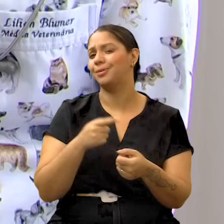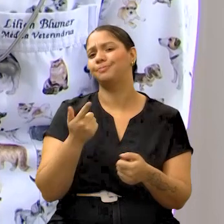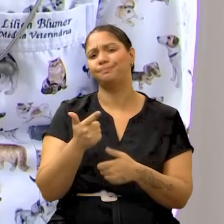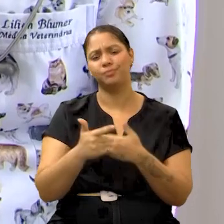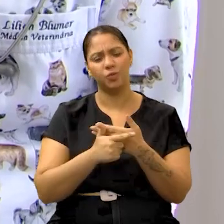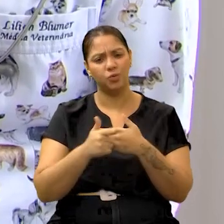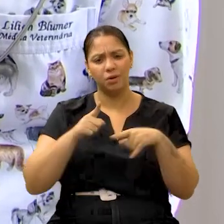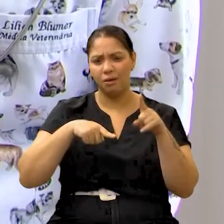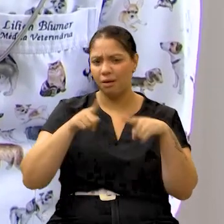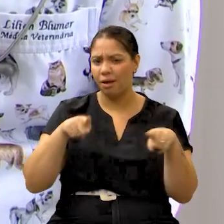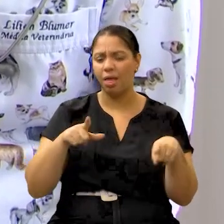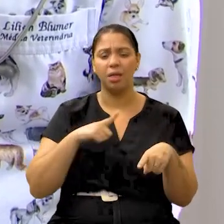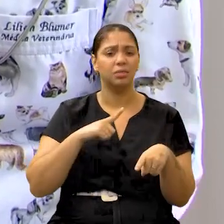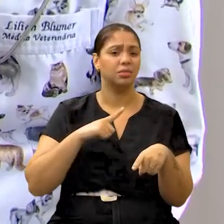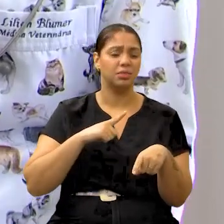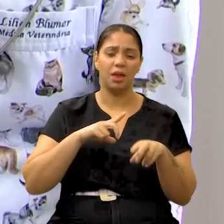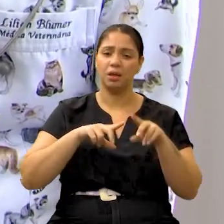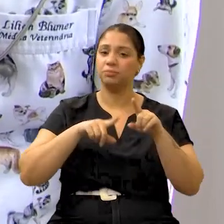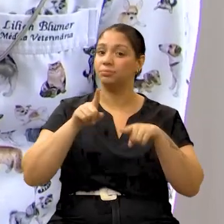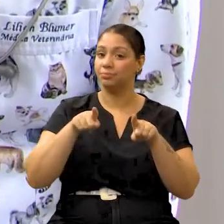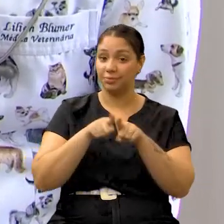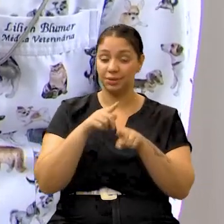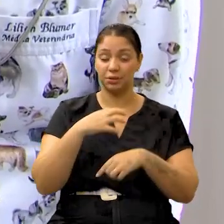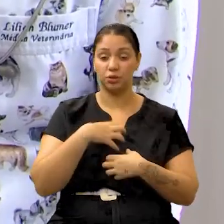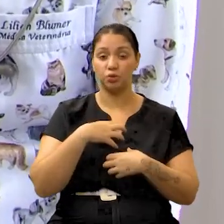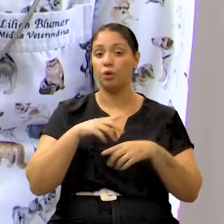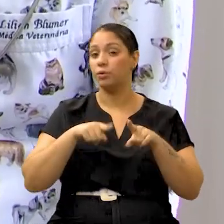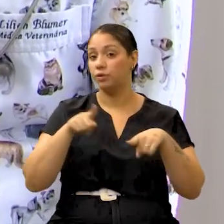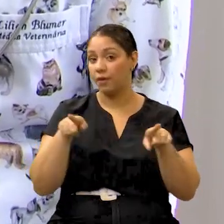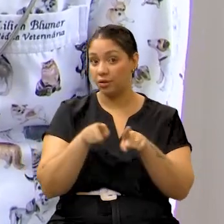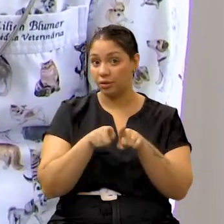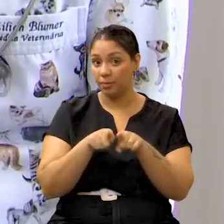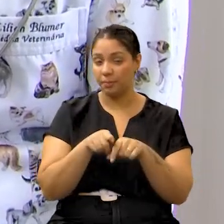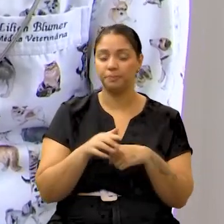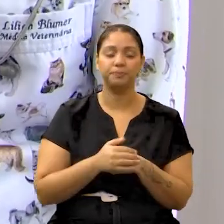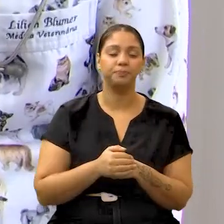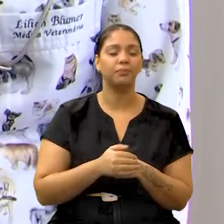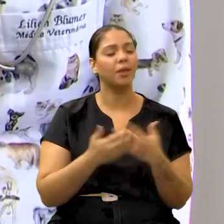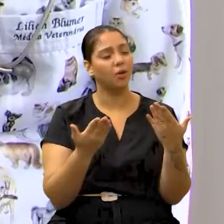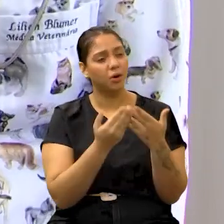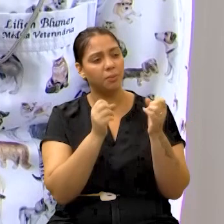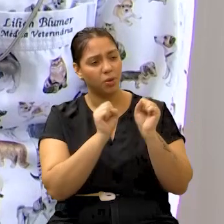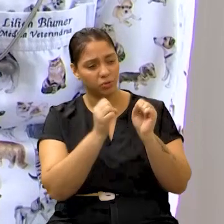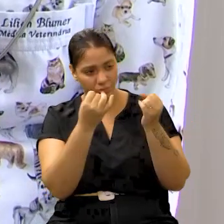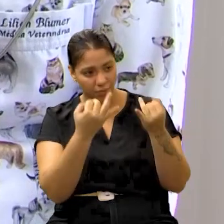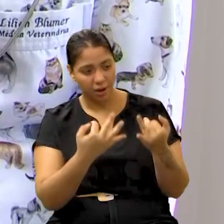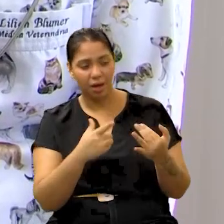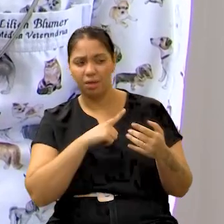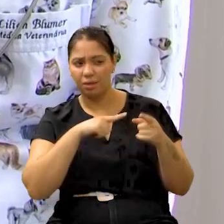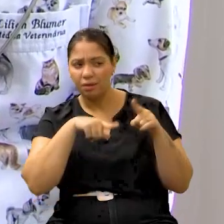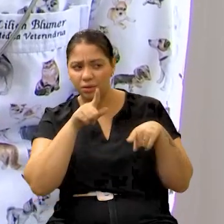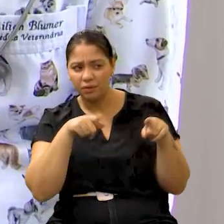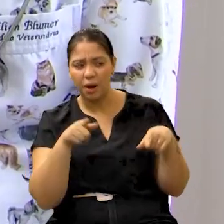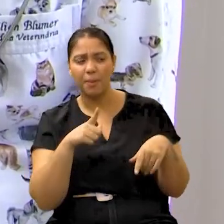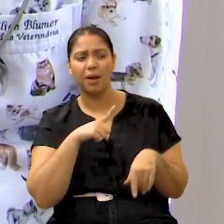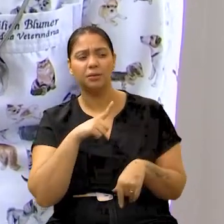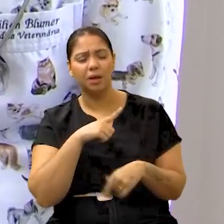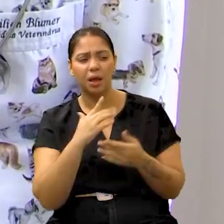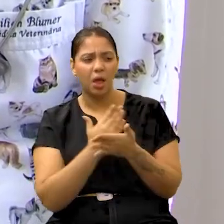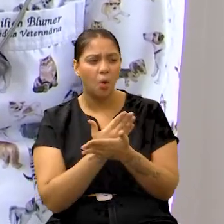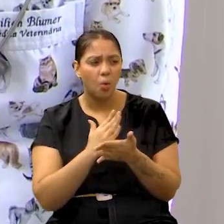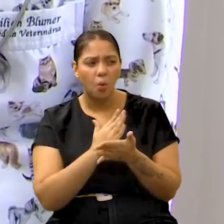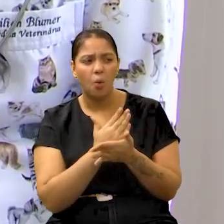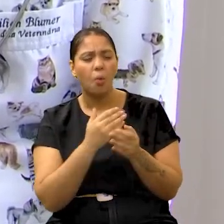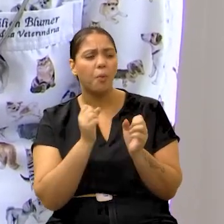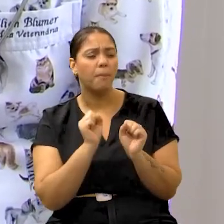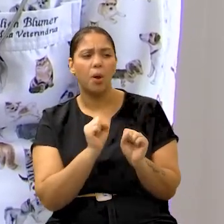funções, por isso que as manifestações são tão diversas. Então vamos falar um pouquinho dessas manifestações. Você falou aí que são diversas, mas tem